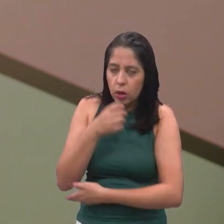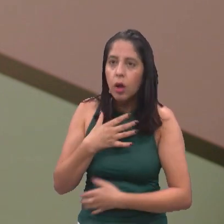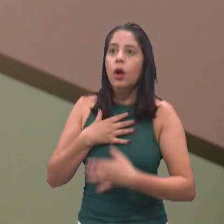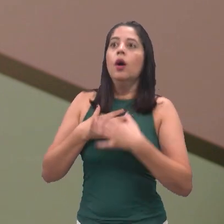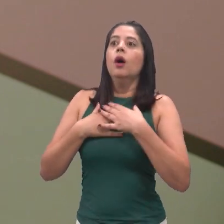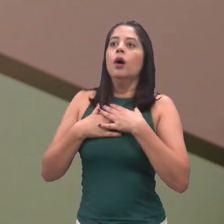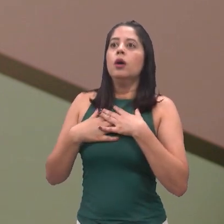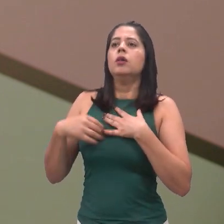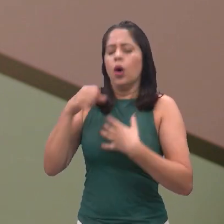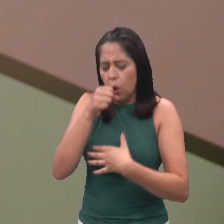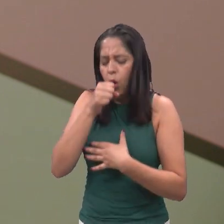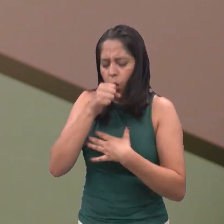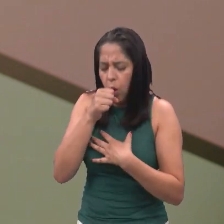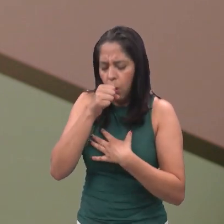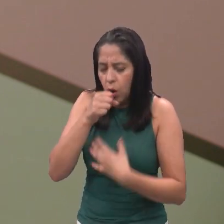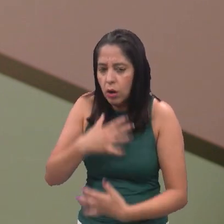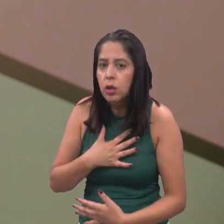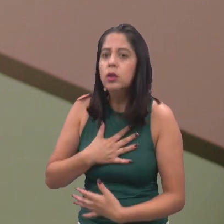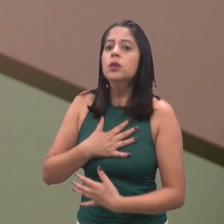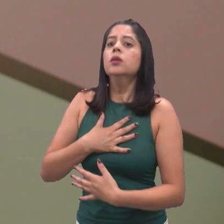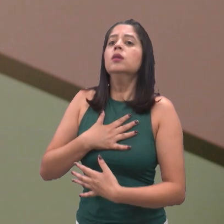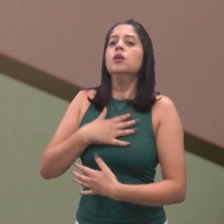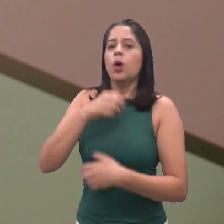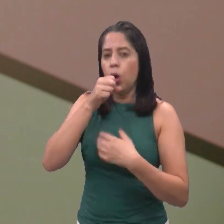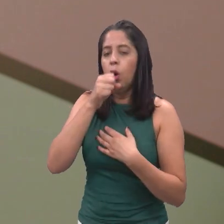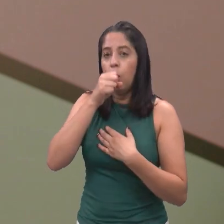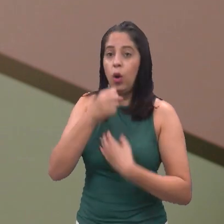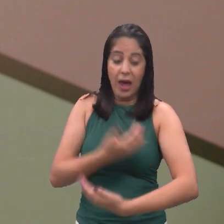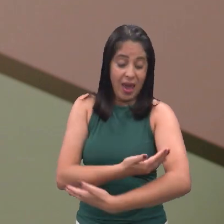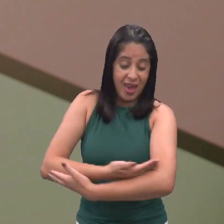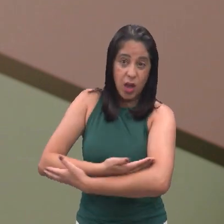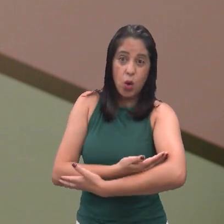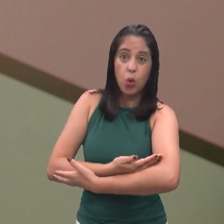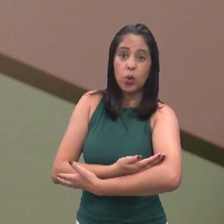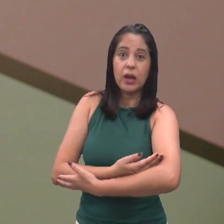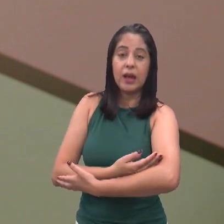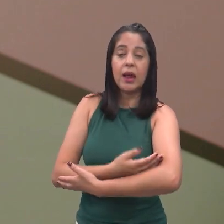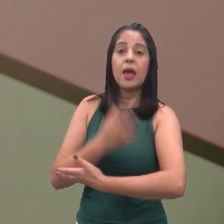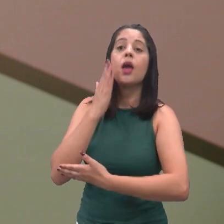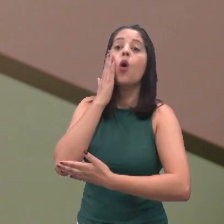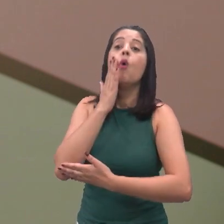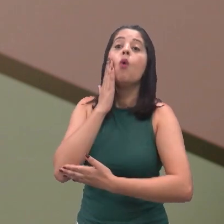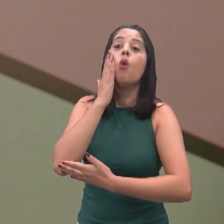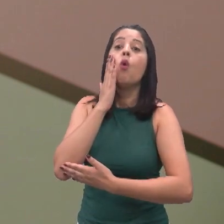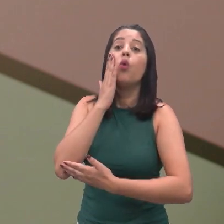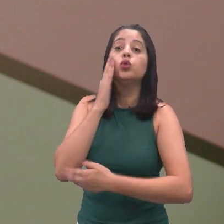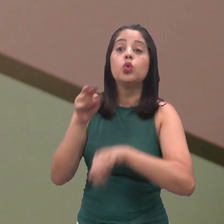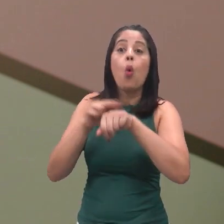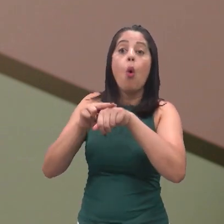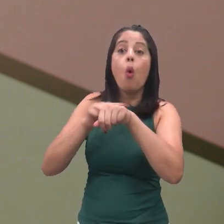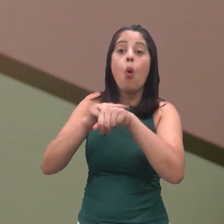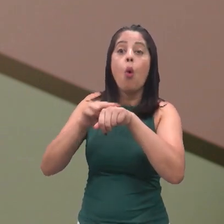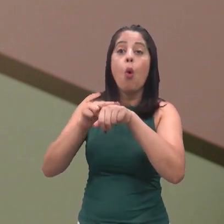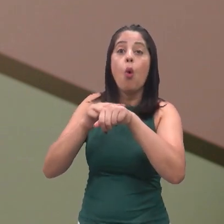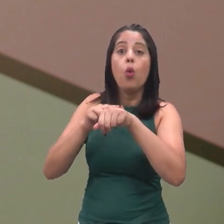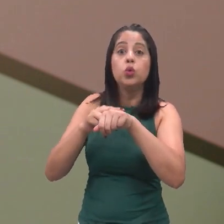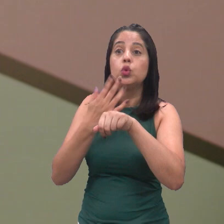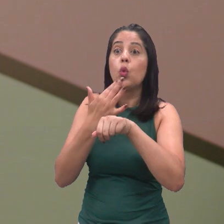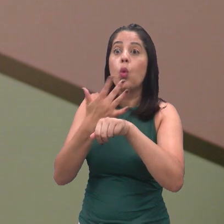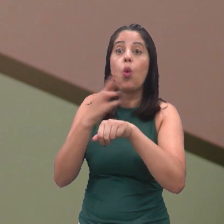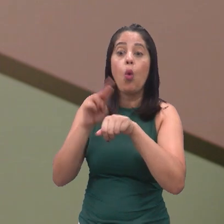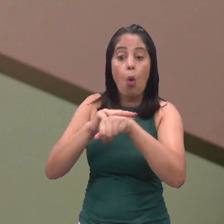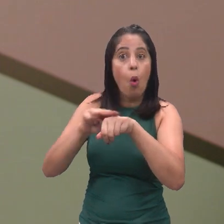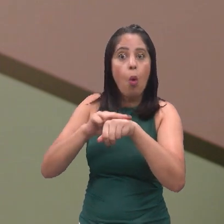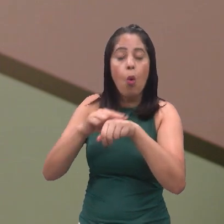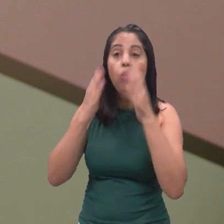E aí, o bebezinho, geralmente, ele fica arroxeado, falta oxigênio ali. Então é um quadro, uma condição bem grave, Tá. que se